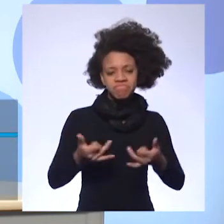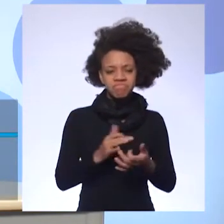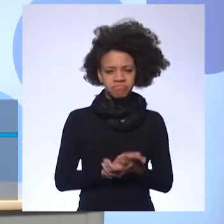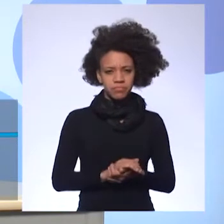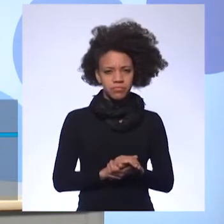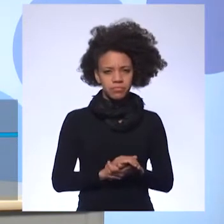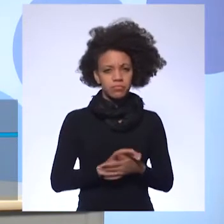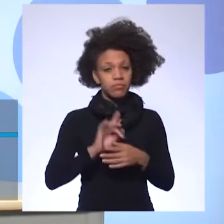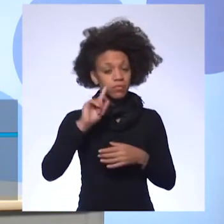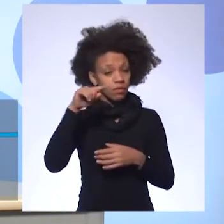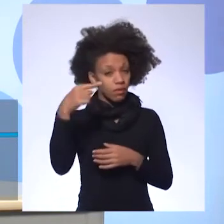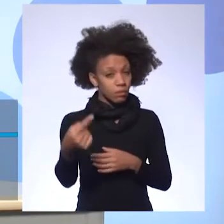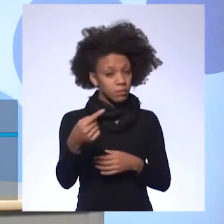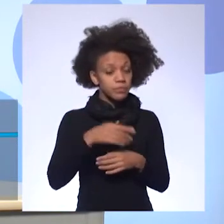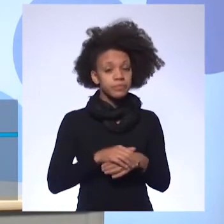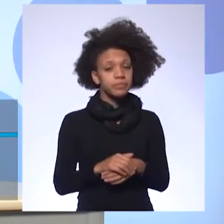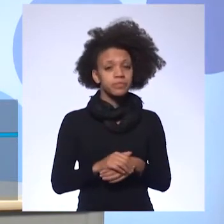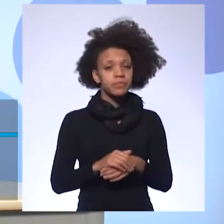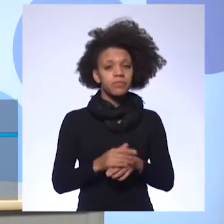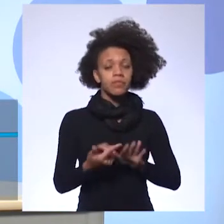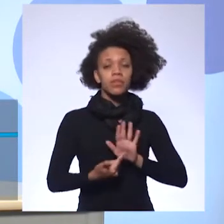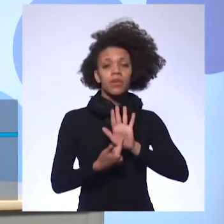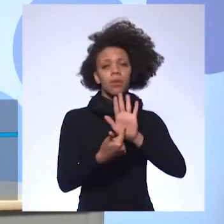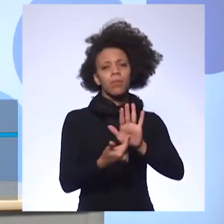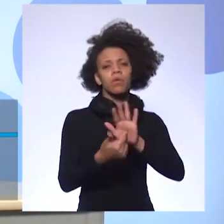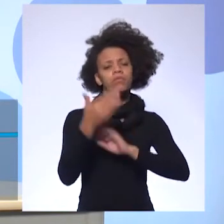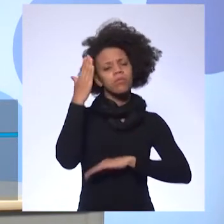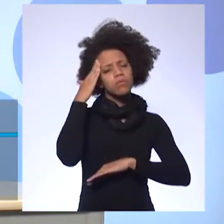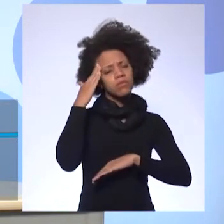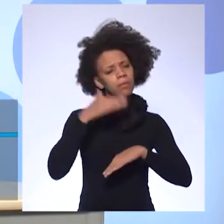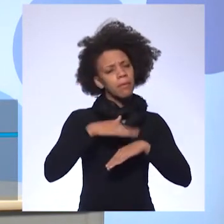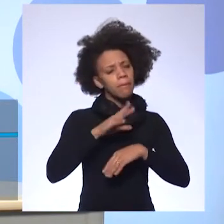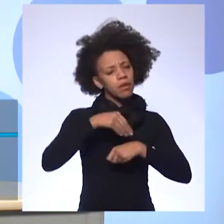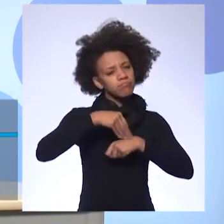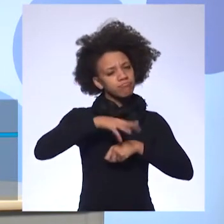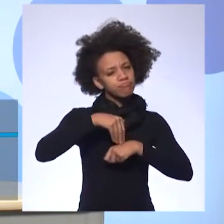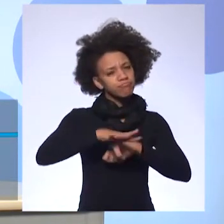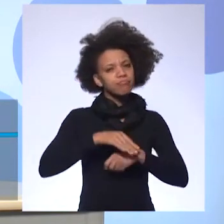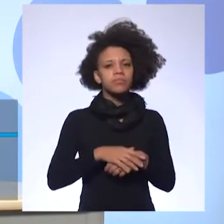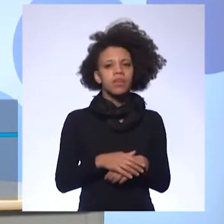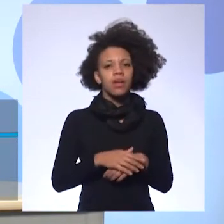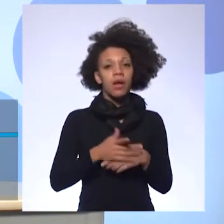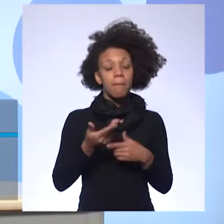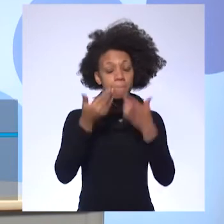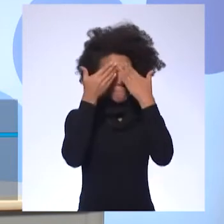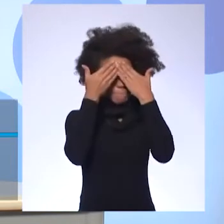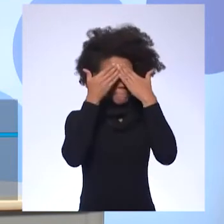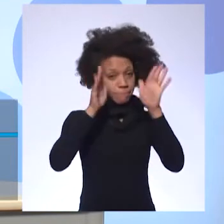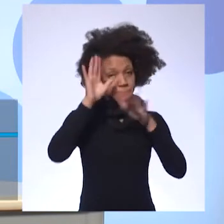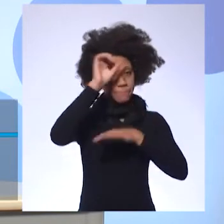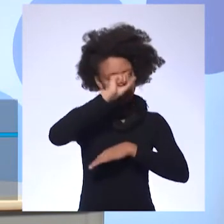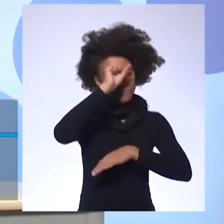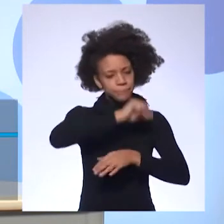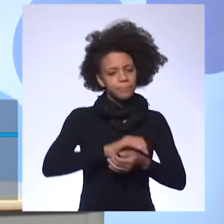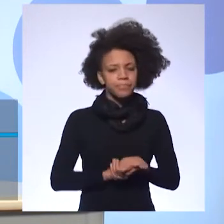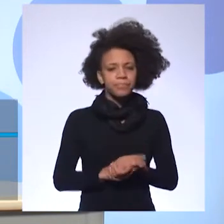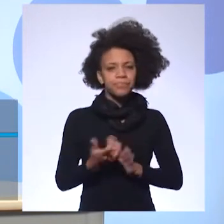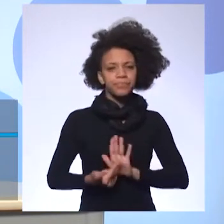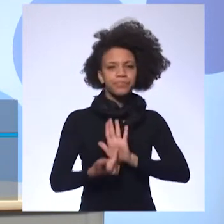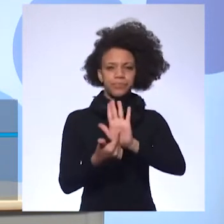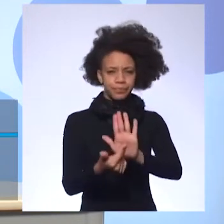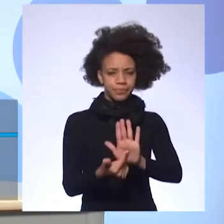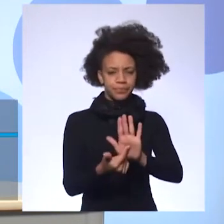na sequência, a gente traz para vocês um para saber mais, né, uma dica aí para ampliar os conhecimentos. Vai aparecer para